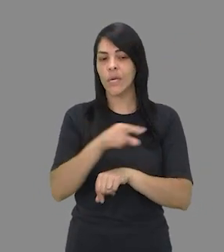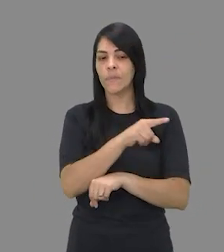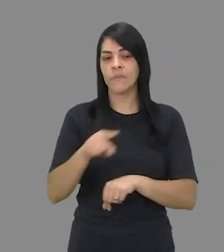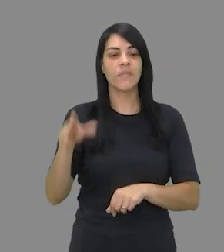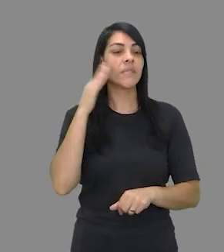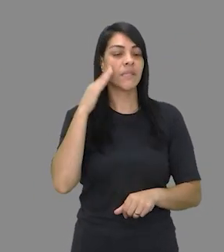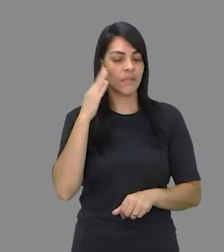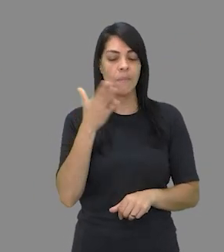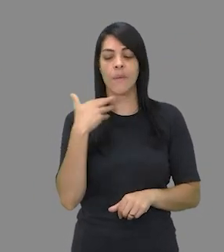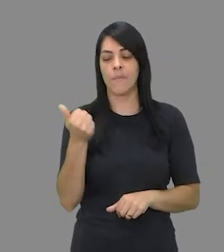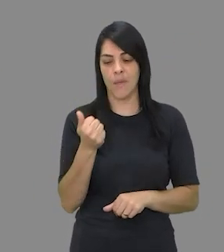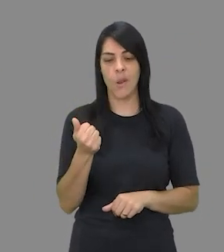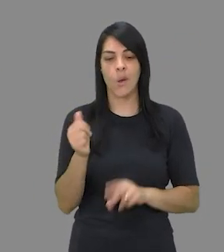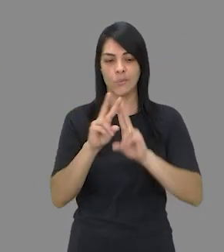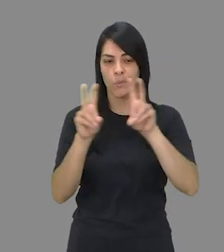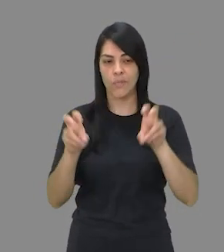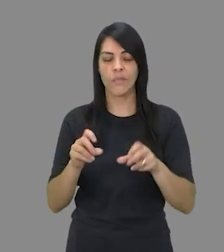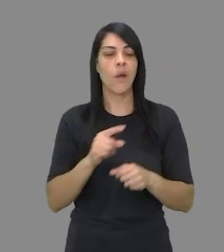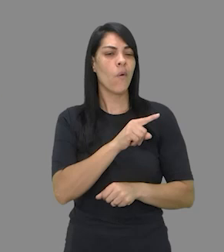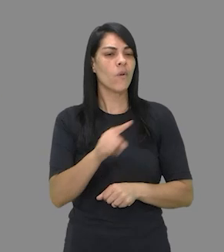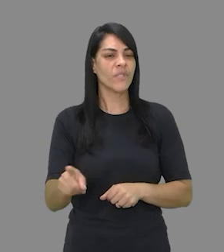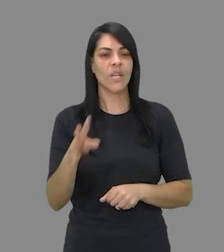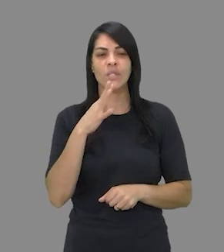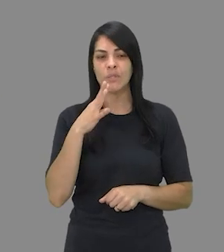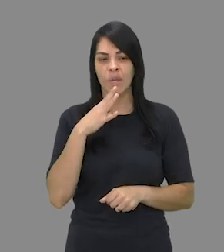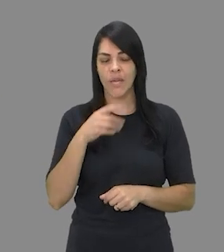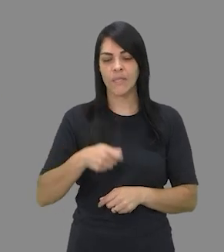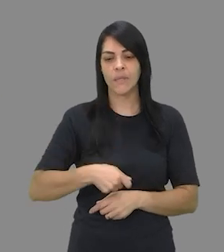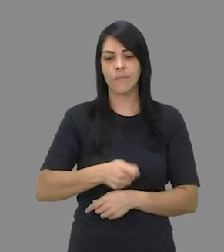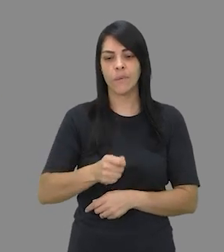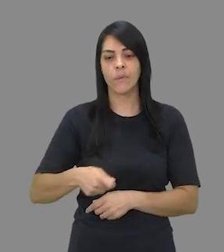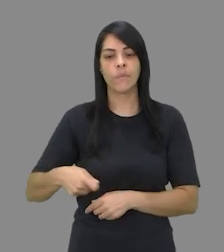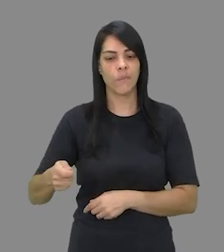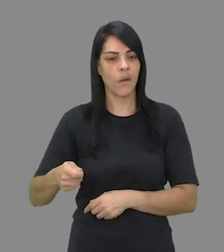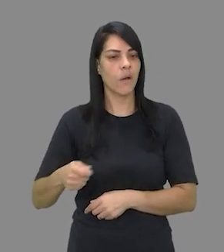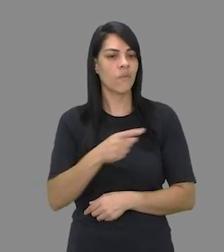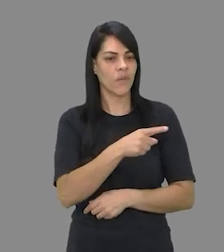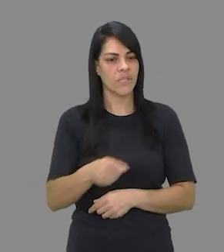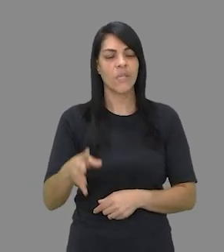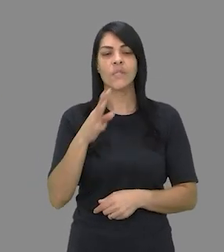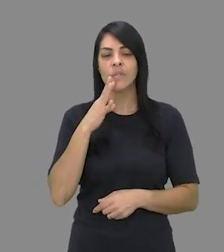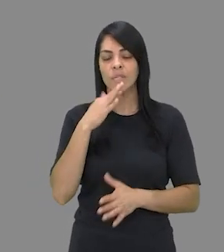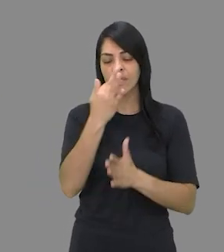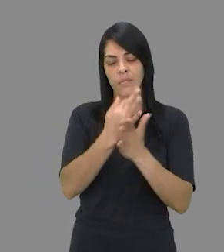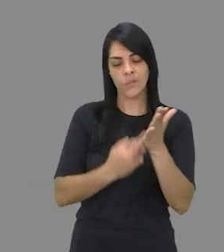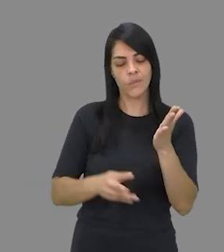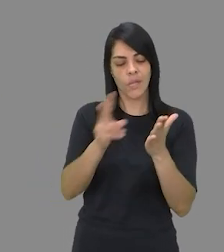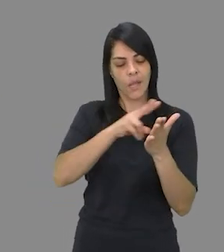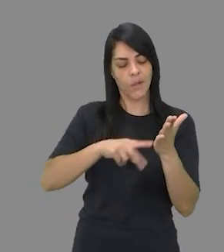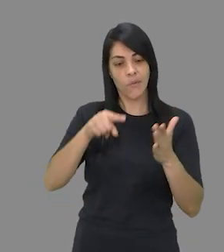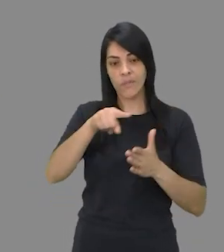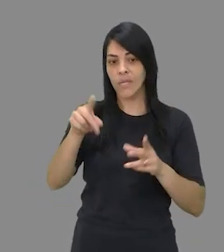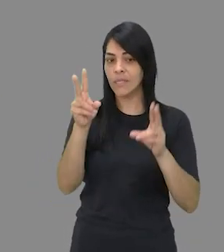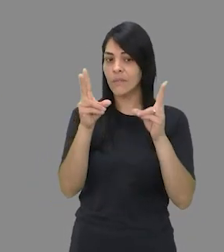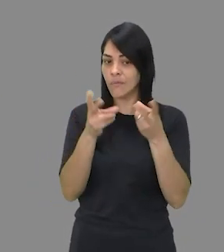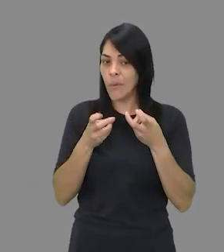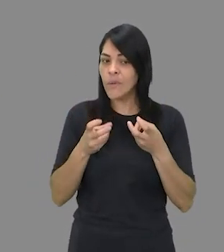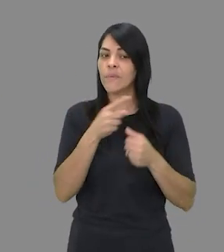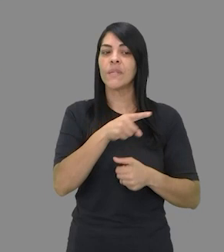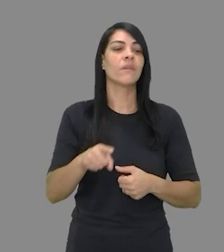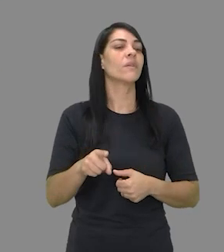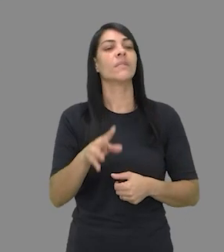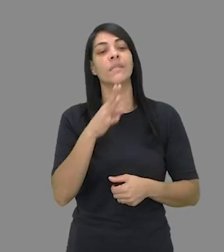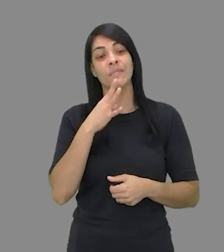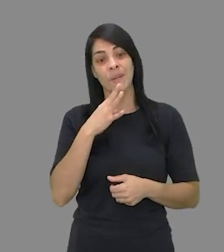sobre a modalidade. Vocês conhecem o tênis de mesa? Com a leitura do texto, vocês vão ver que vocês conhecem